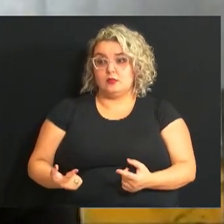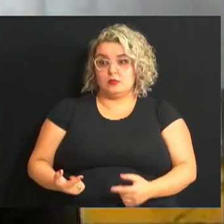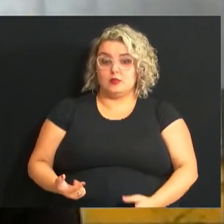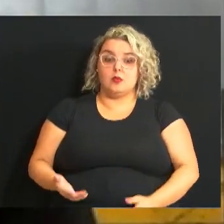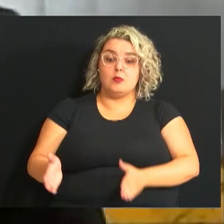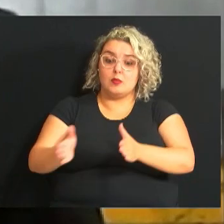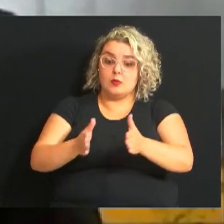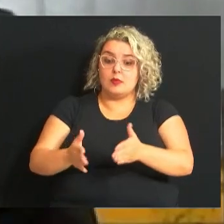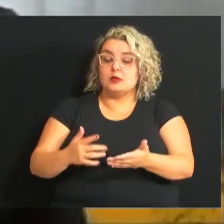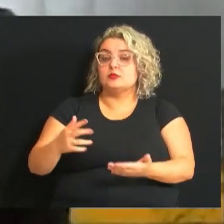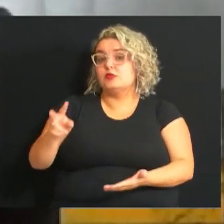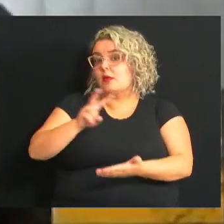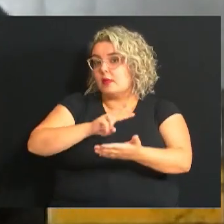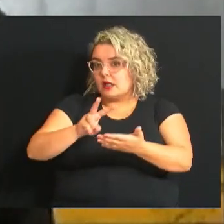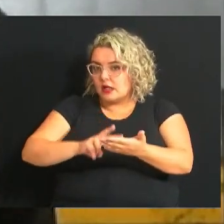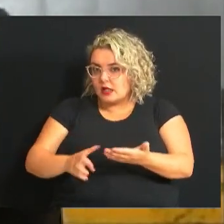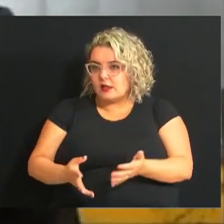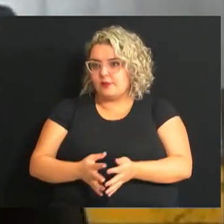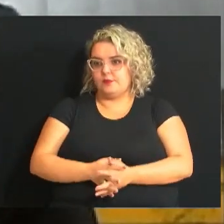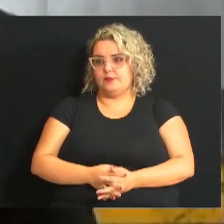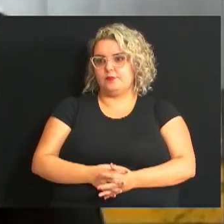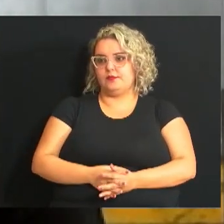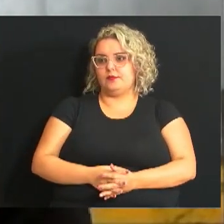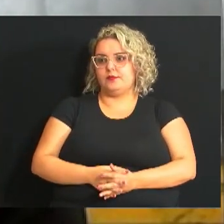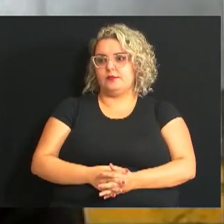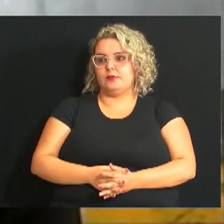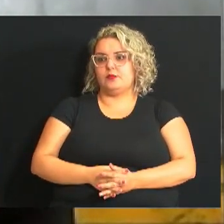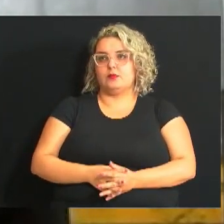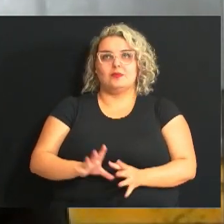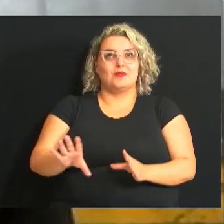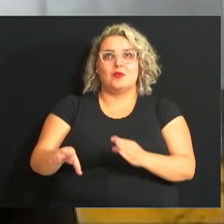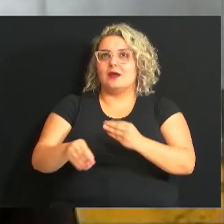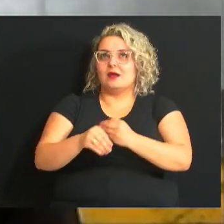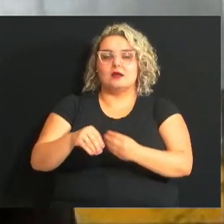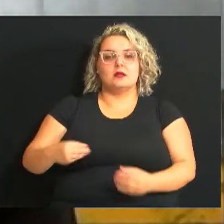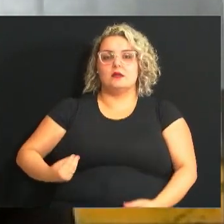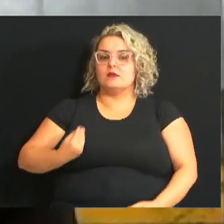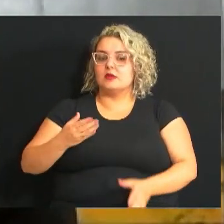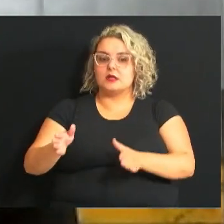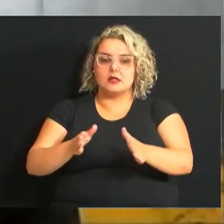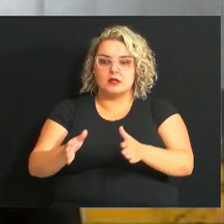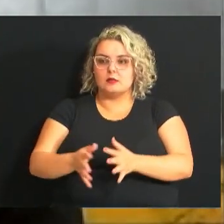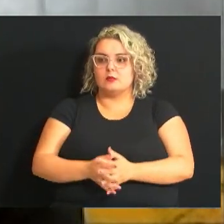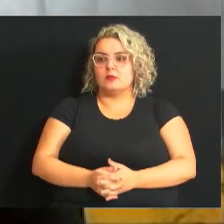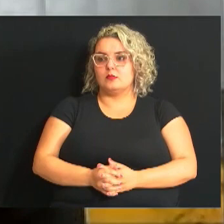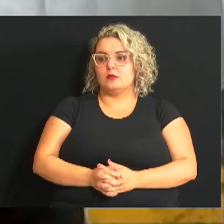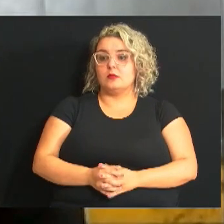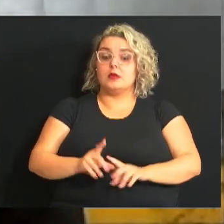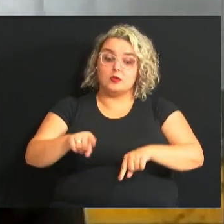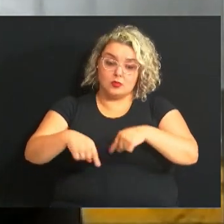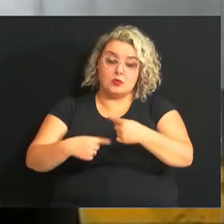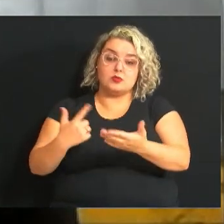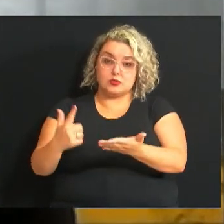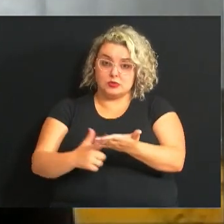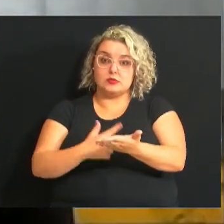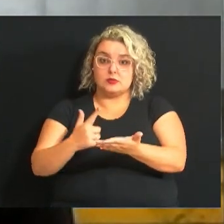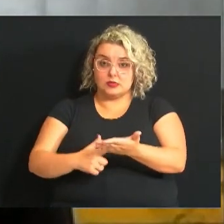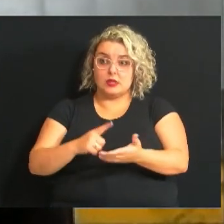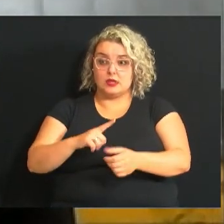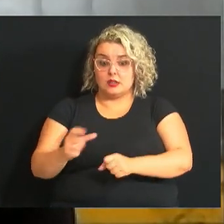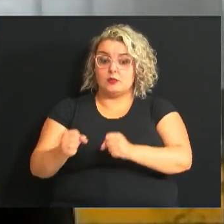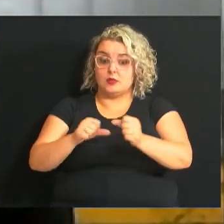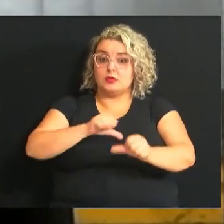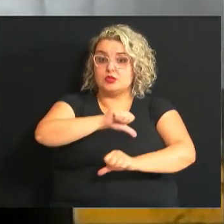de fato, não agrega valor na tua vida naquele momento. Mas outros livros, ele tem o poder de transformar o